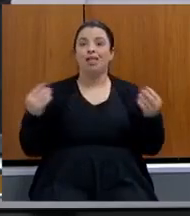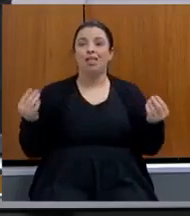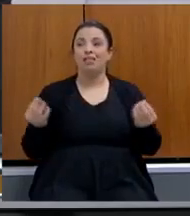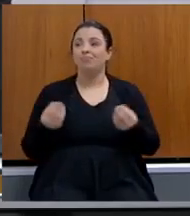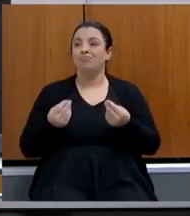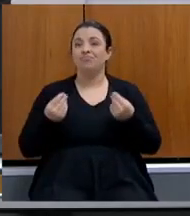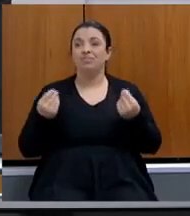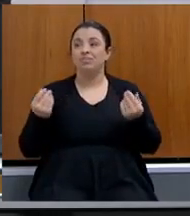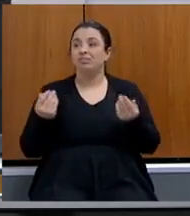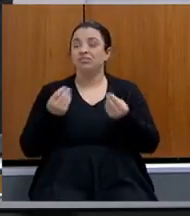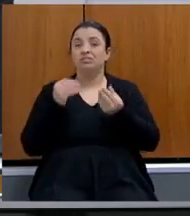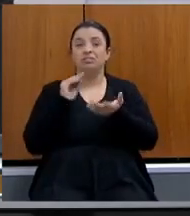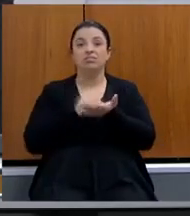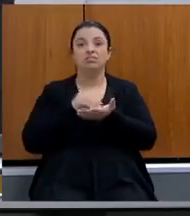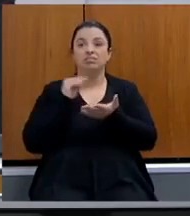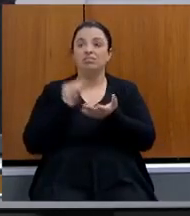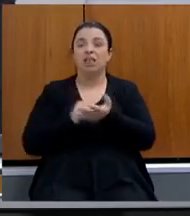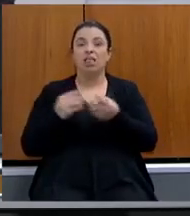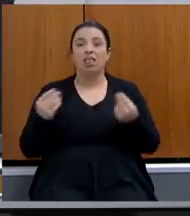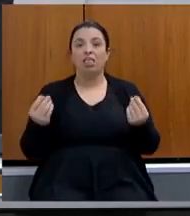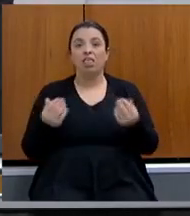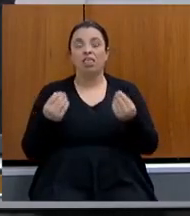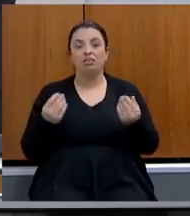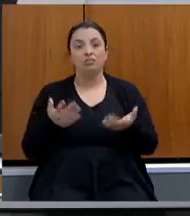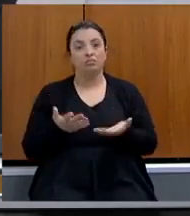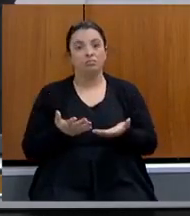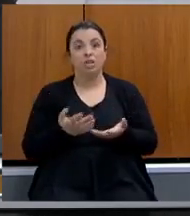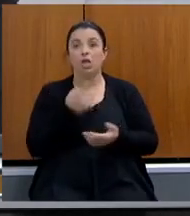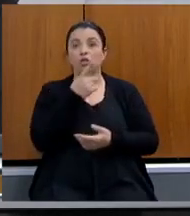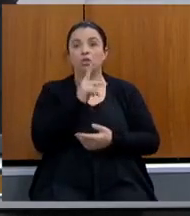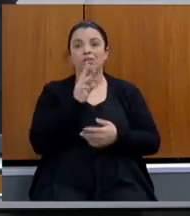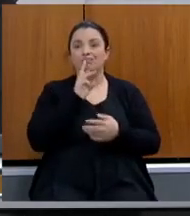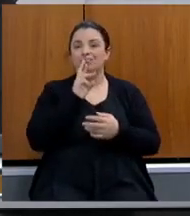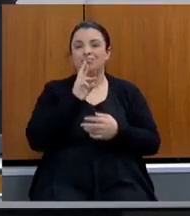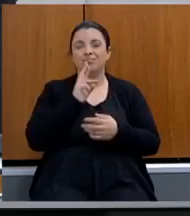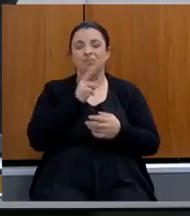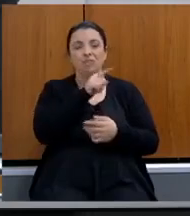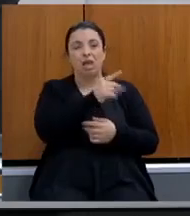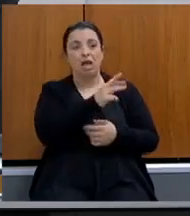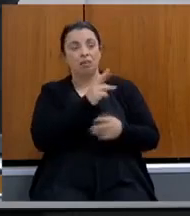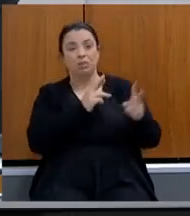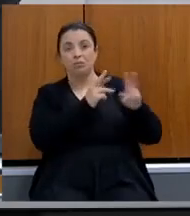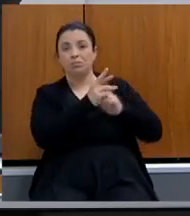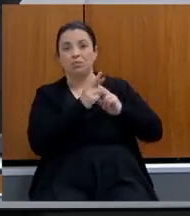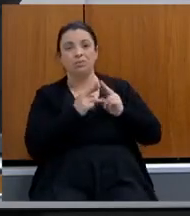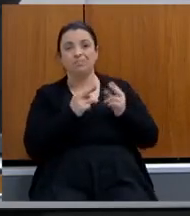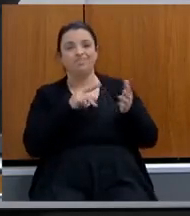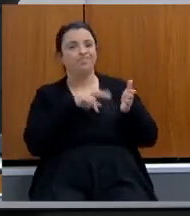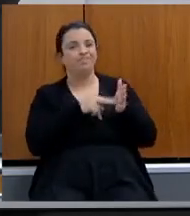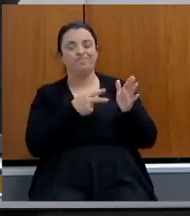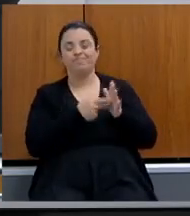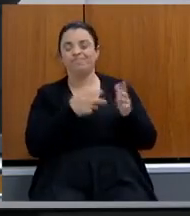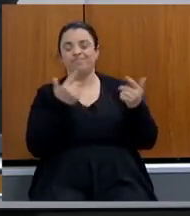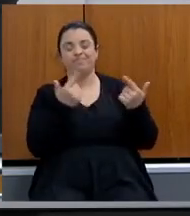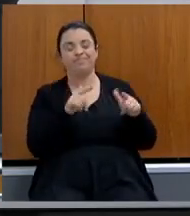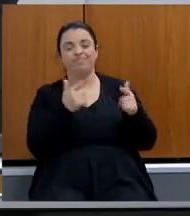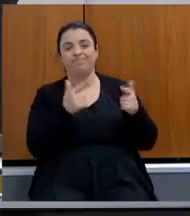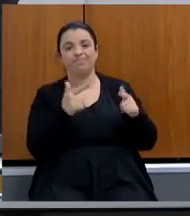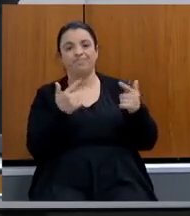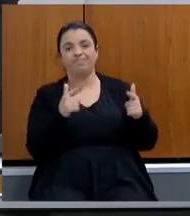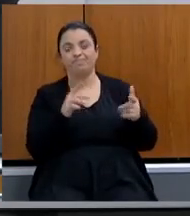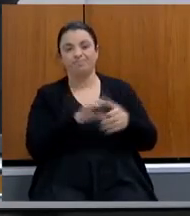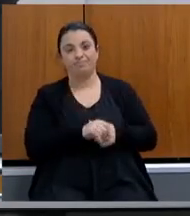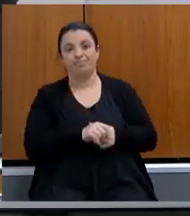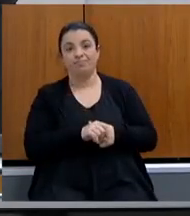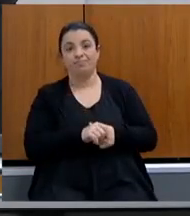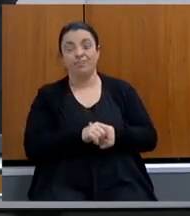Então para mim realmente ele as respostas não significa muito não eu prefiro que você deixa as respostas desse